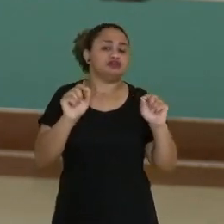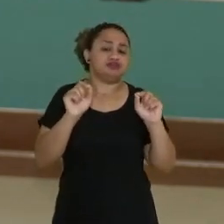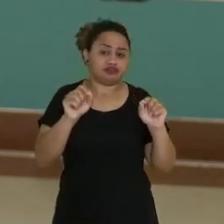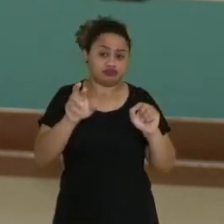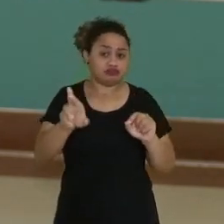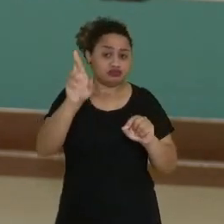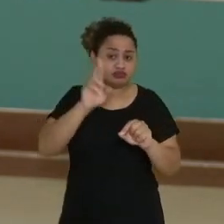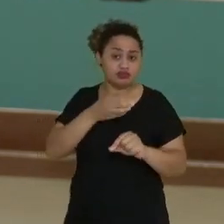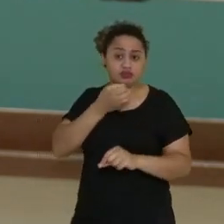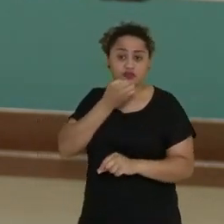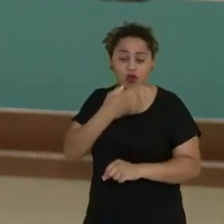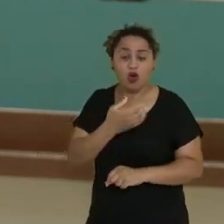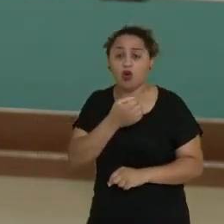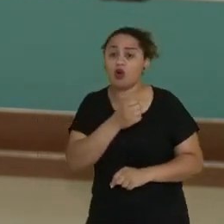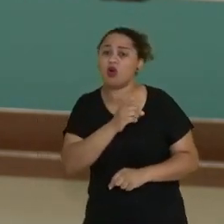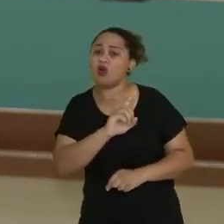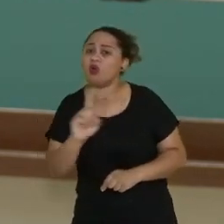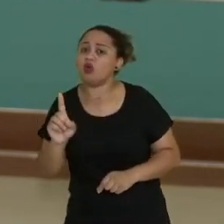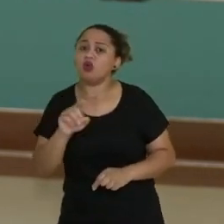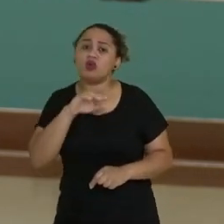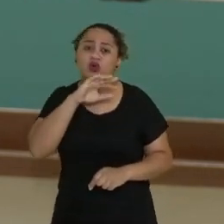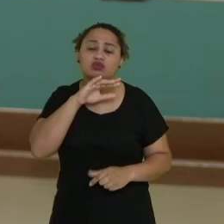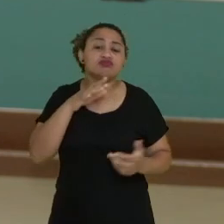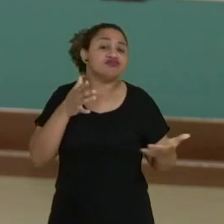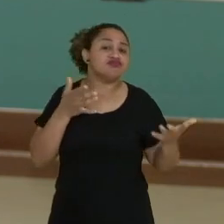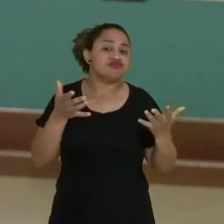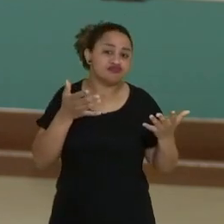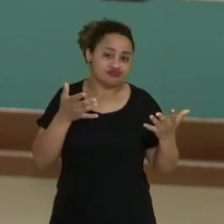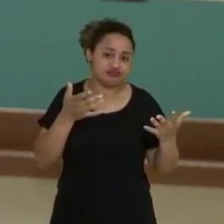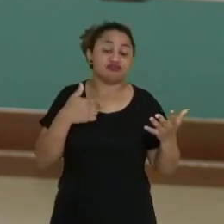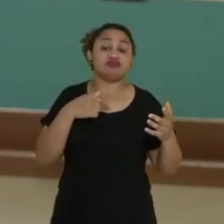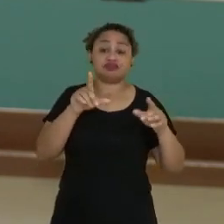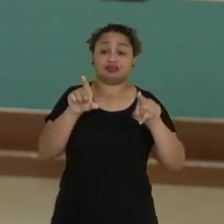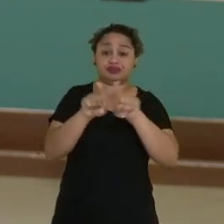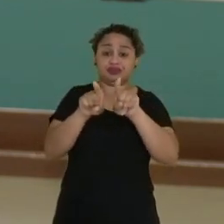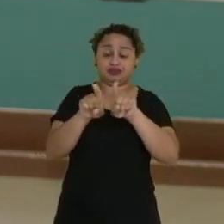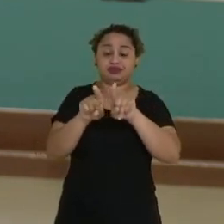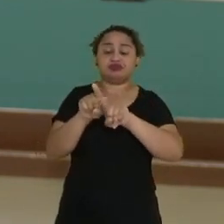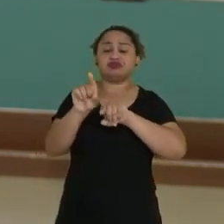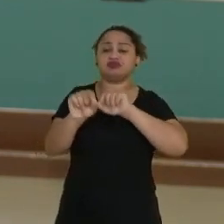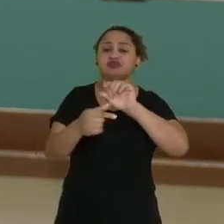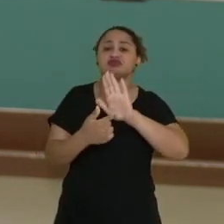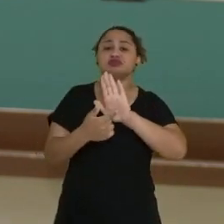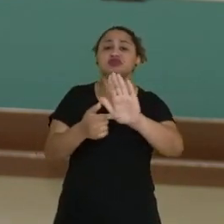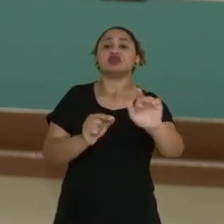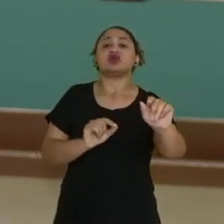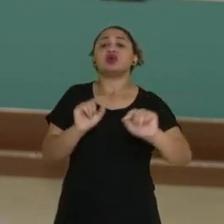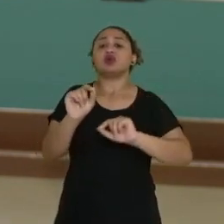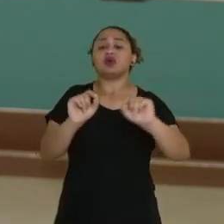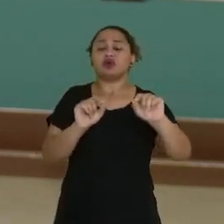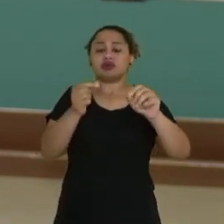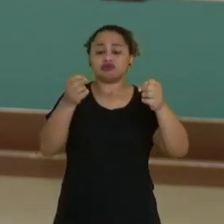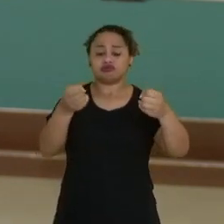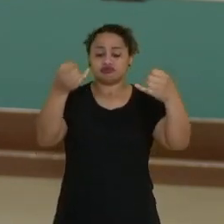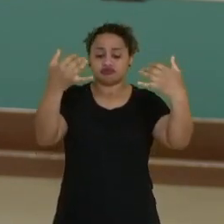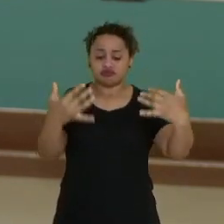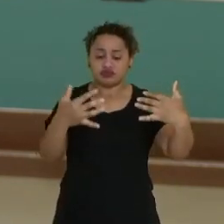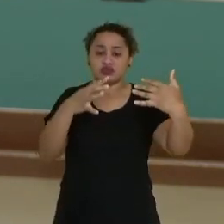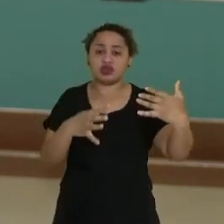resultado positivo ou negativo? E mais, ela enfatiza dizendo que um